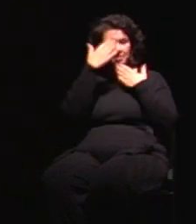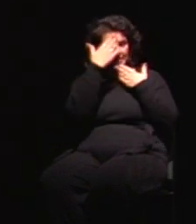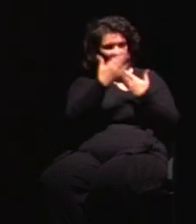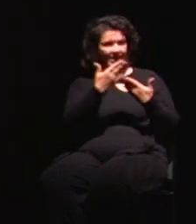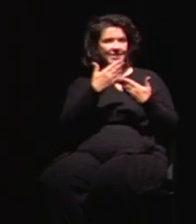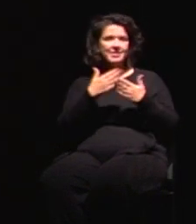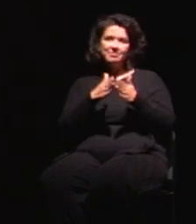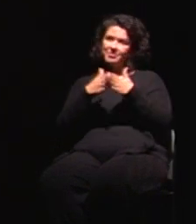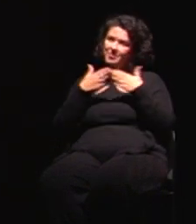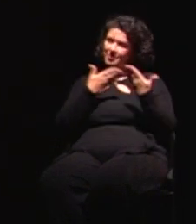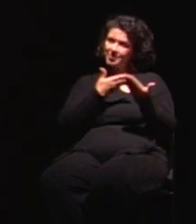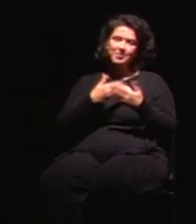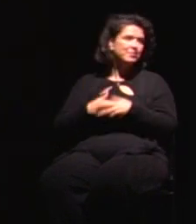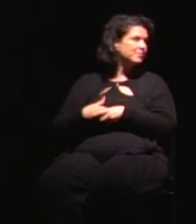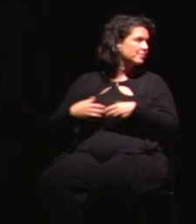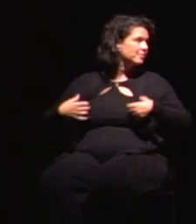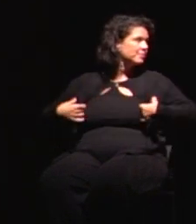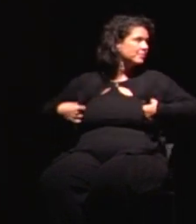favor.